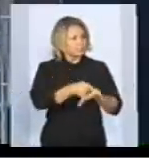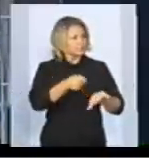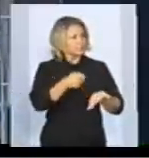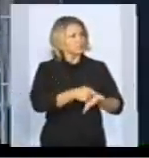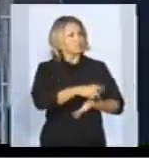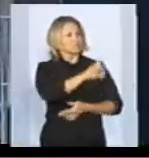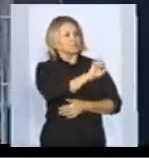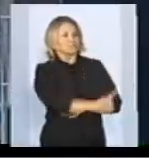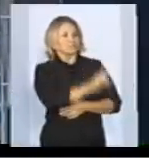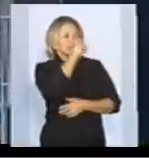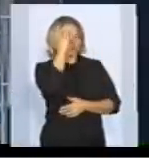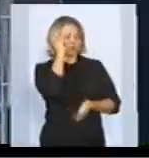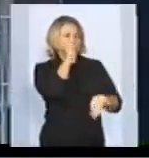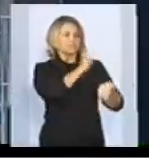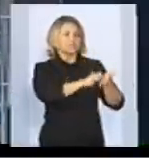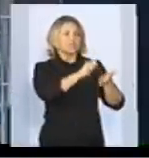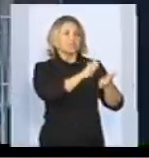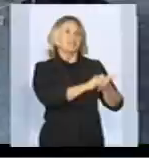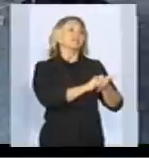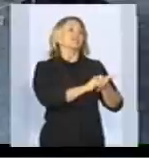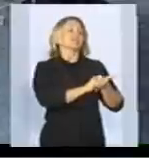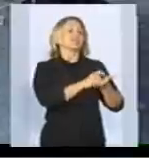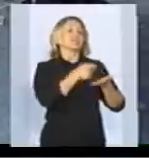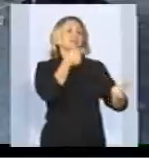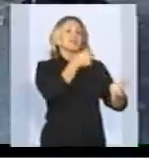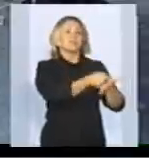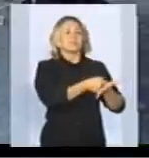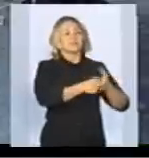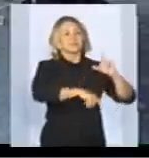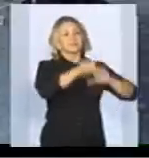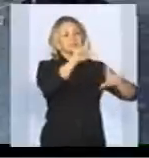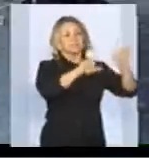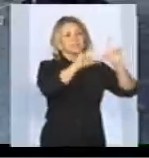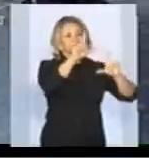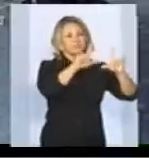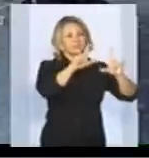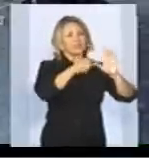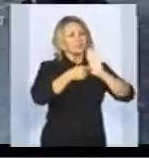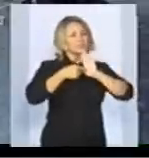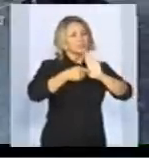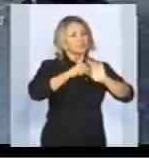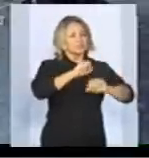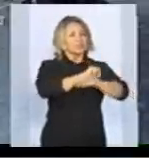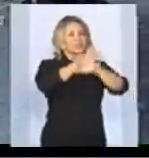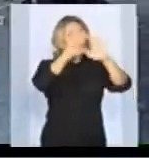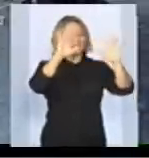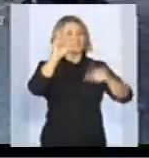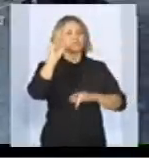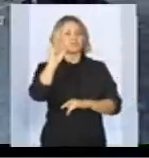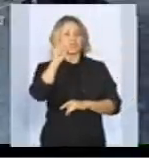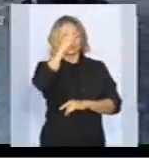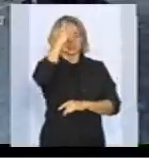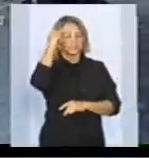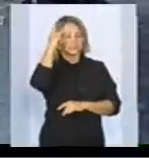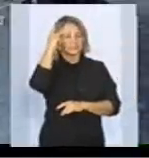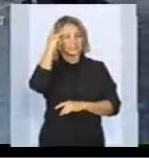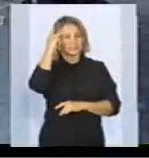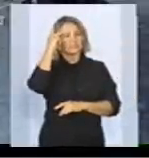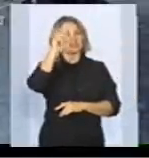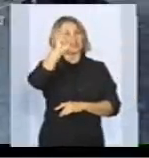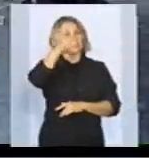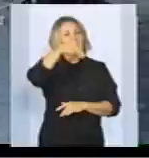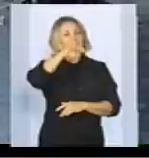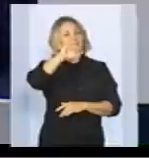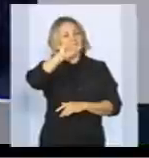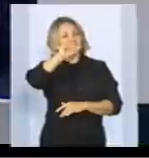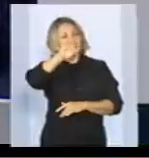direitos dos assinantes do serviço audiovisual de acesso condicionado e a indicação Clara de quem são os agentes reguladores a Anatel e